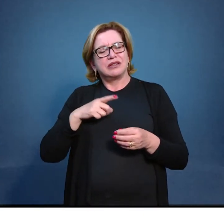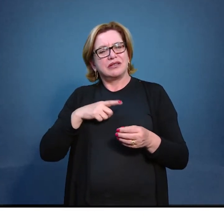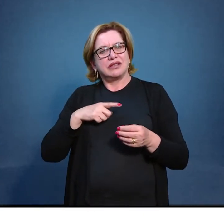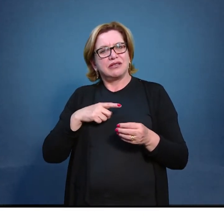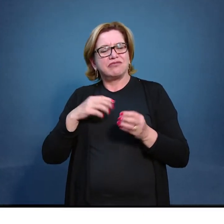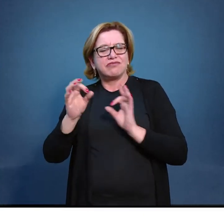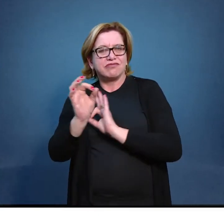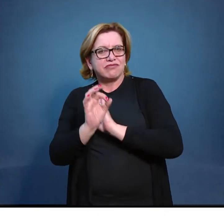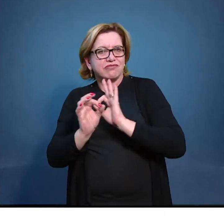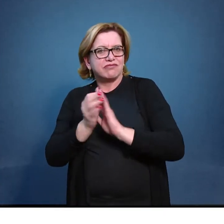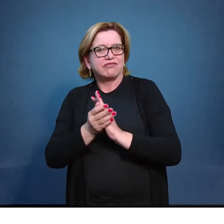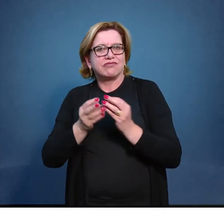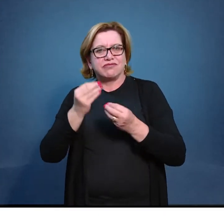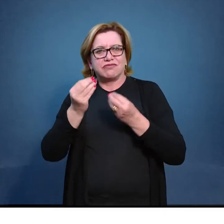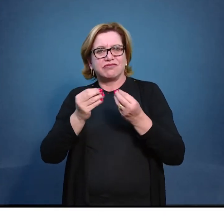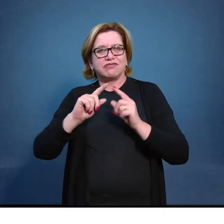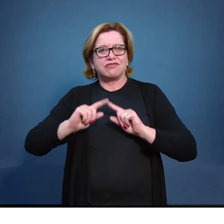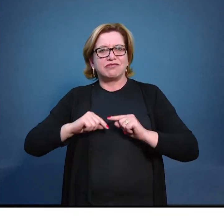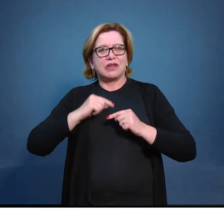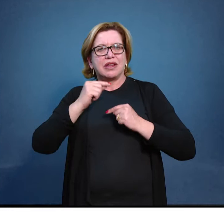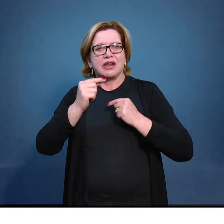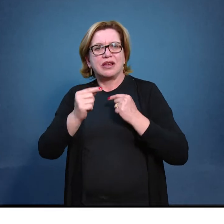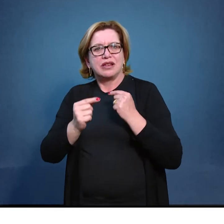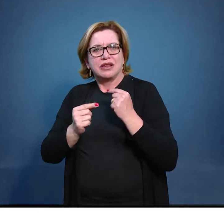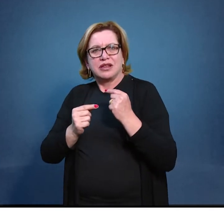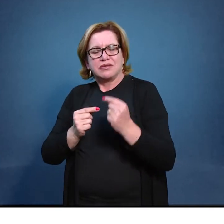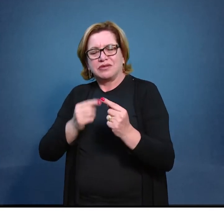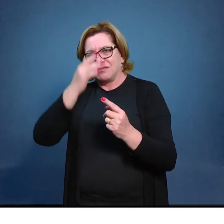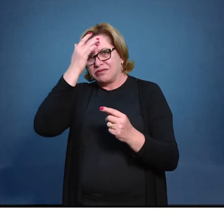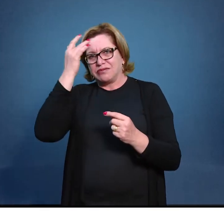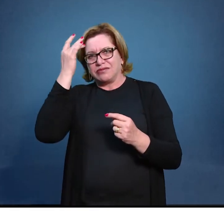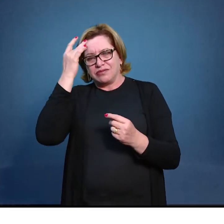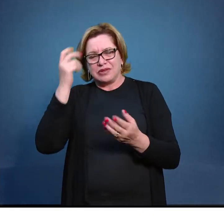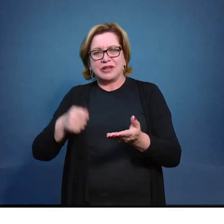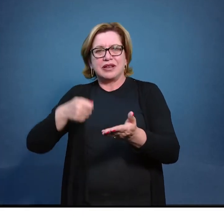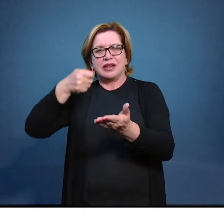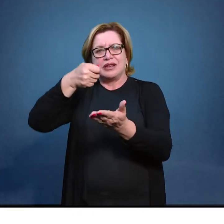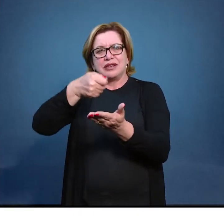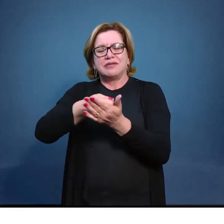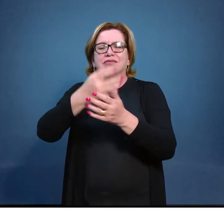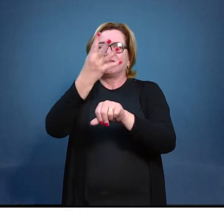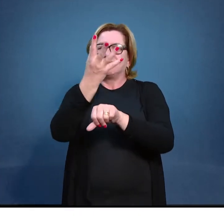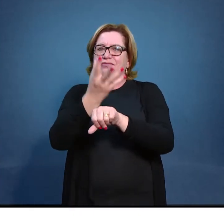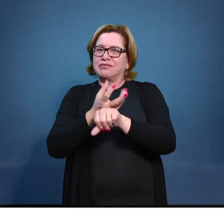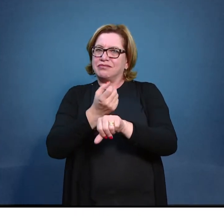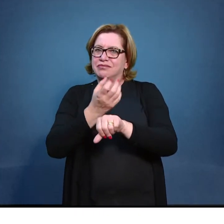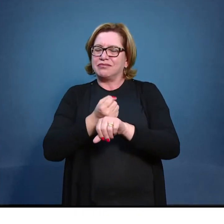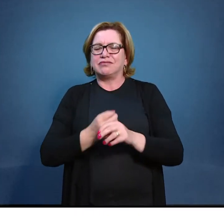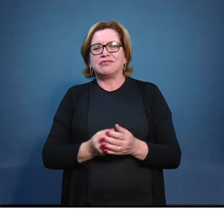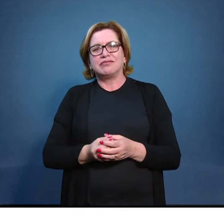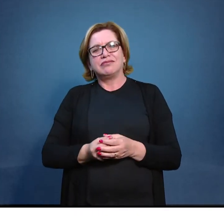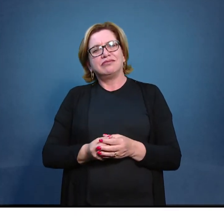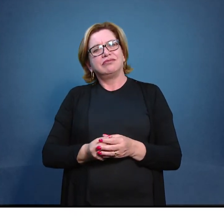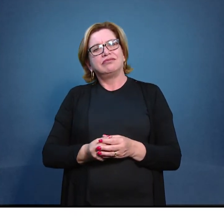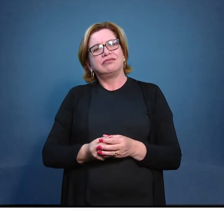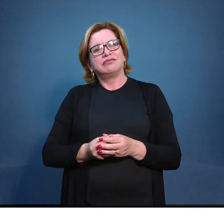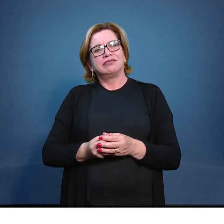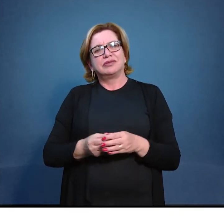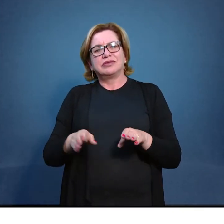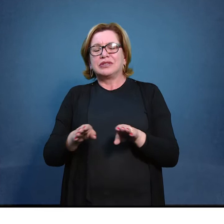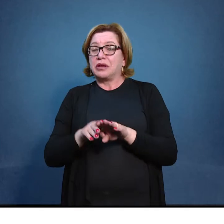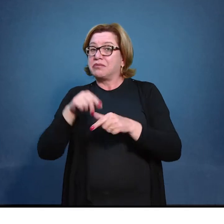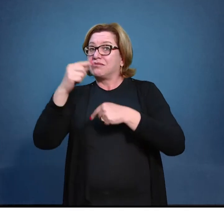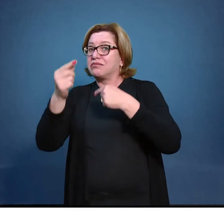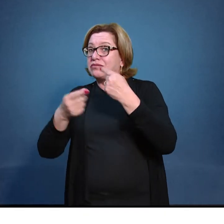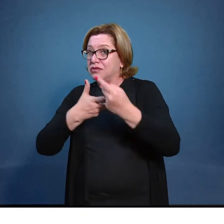isso, e ao final o contribuinte ele vai lá e faz o pagamento desse tributo. O fisco,